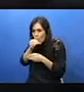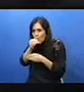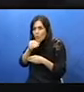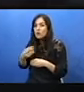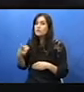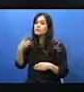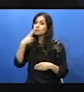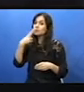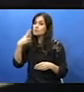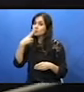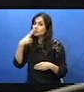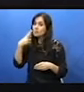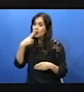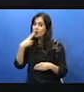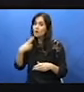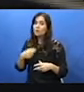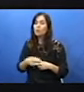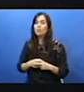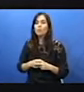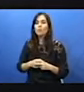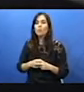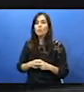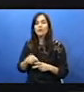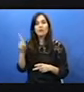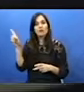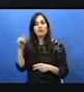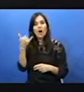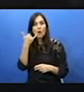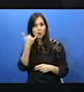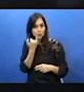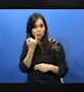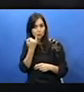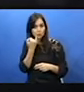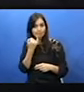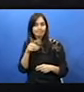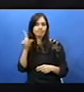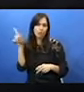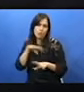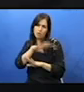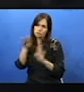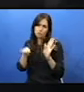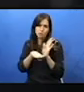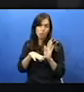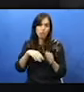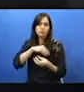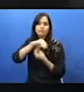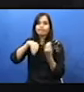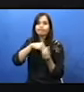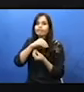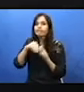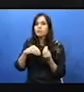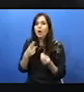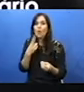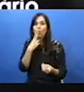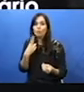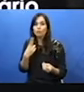cigarro comum ou eletrônico e aqui um cachimbo. Todos eles estão relacionados ao